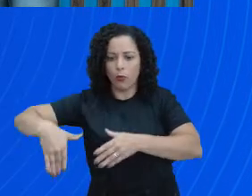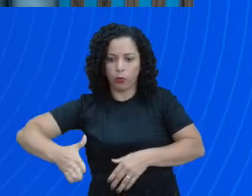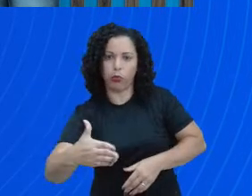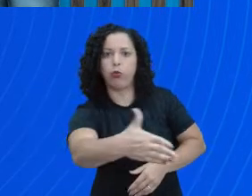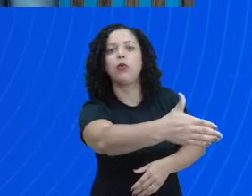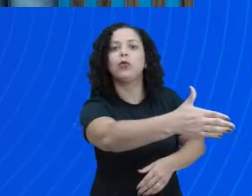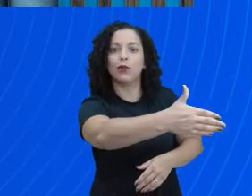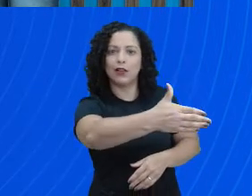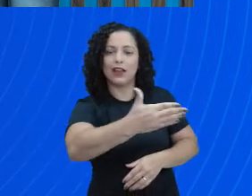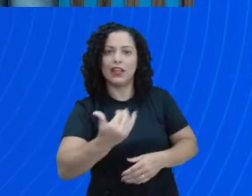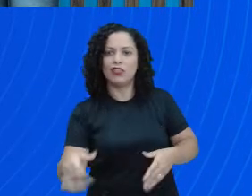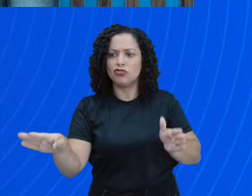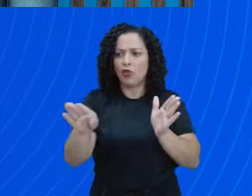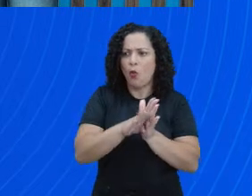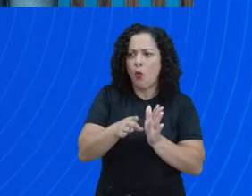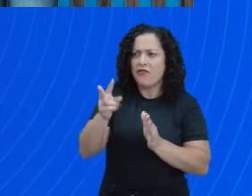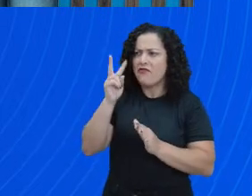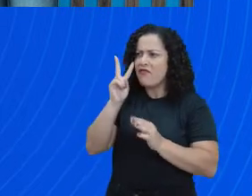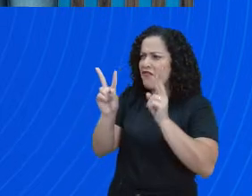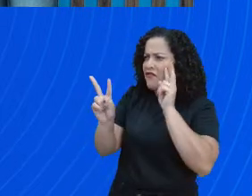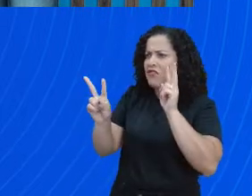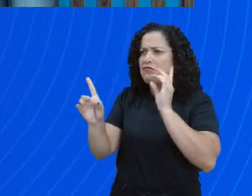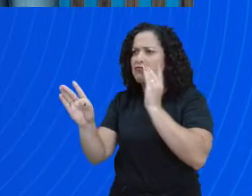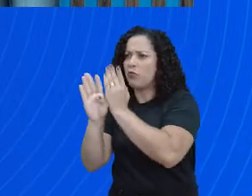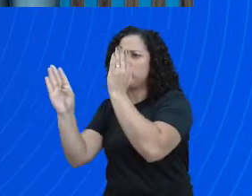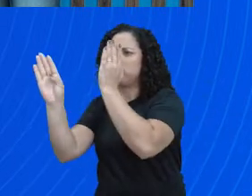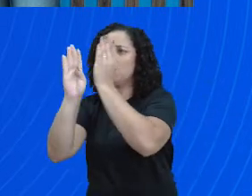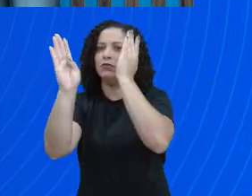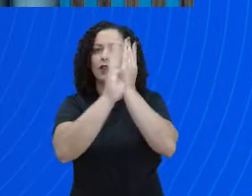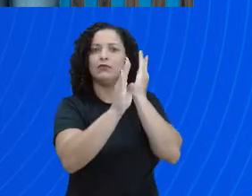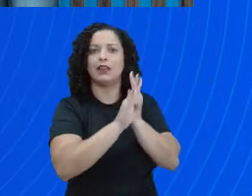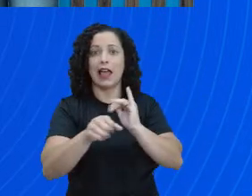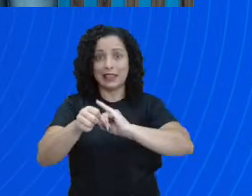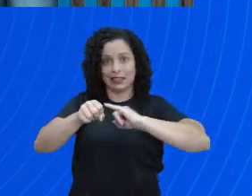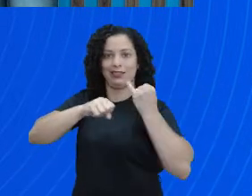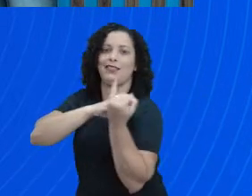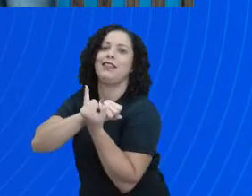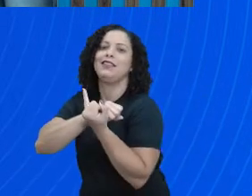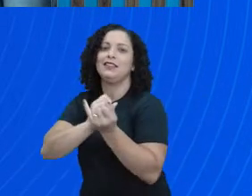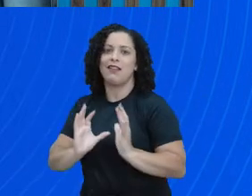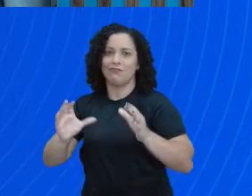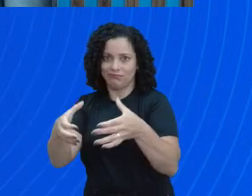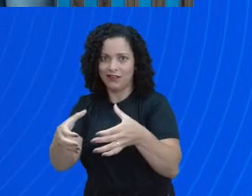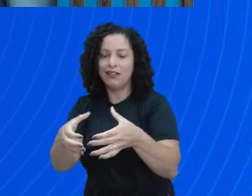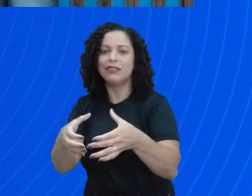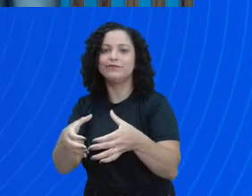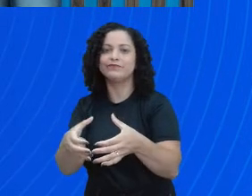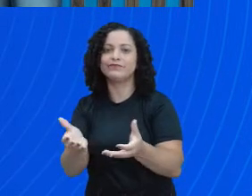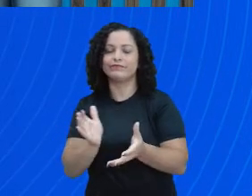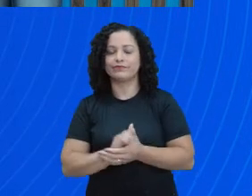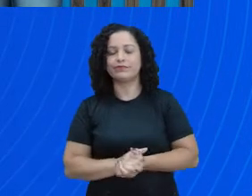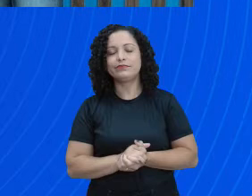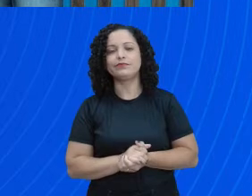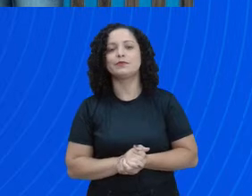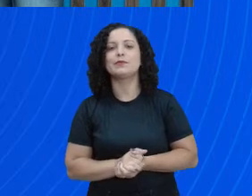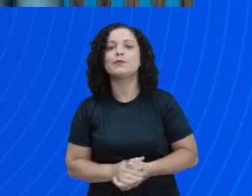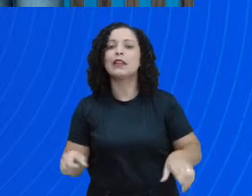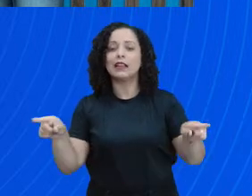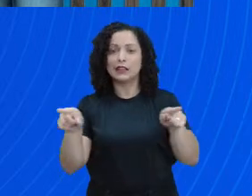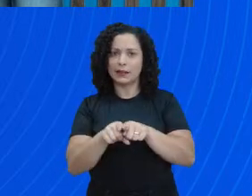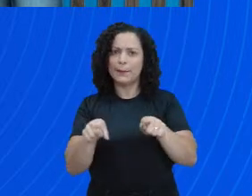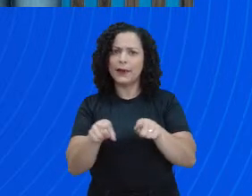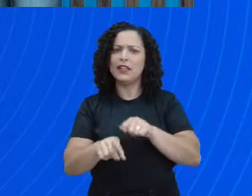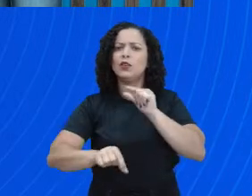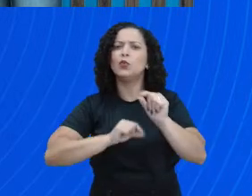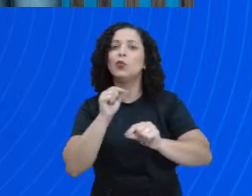vendo outras e outras questões que deu a essa espécie, ou que deram a essa espécie, essa questão da mobilidade. E é a